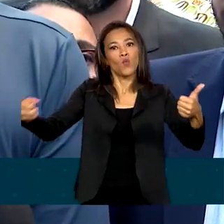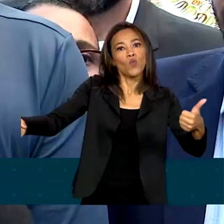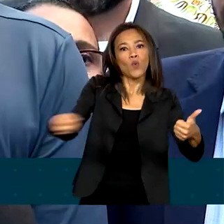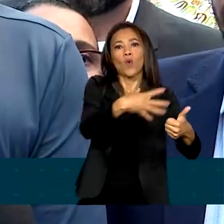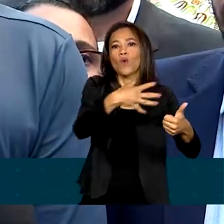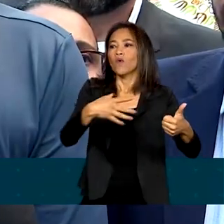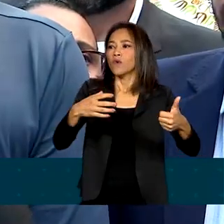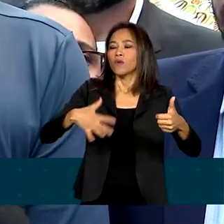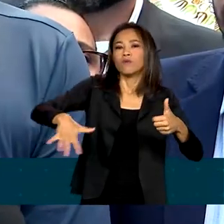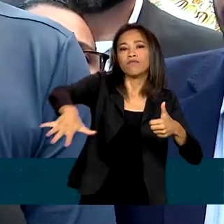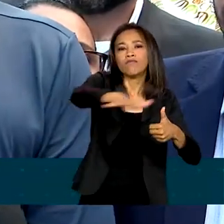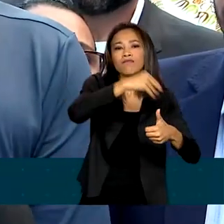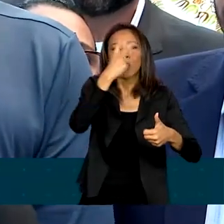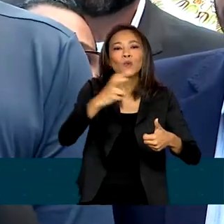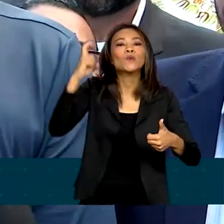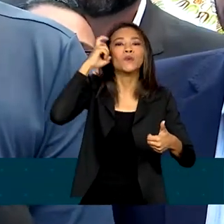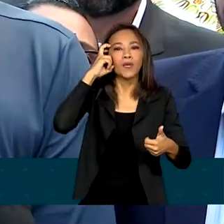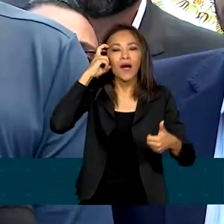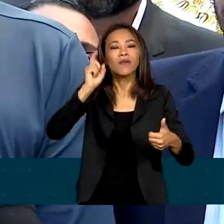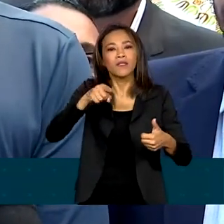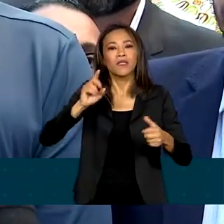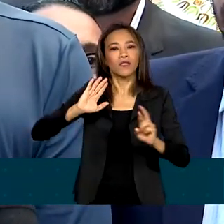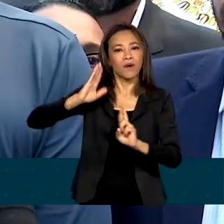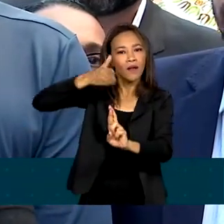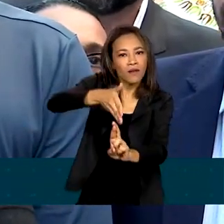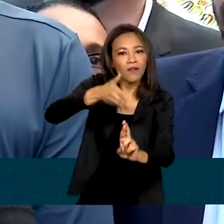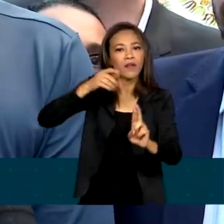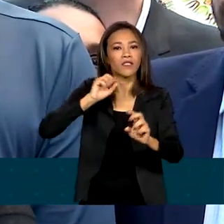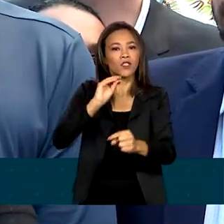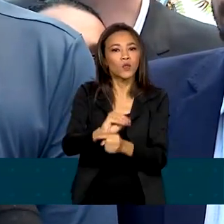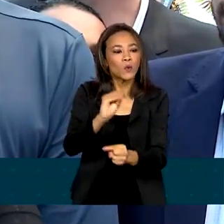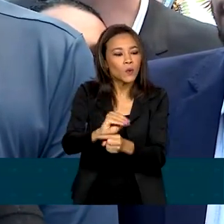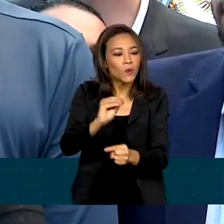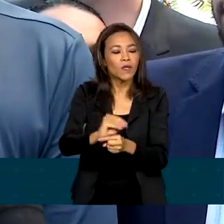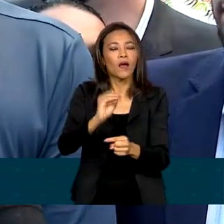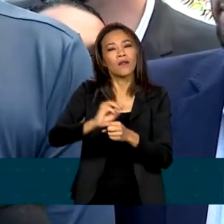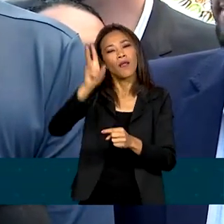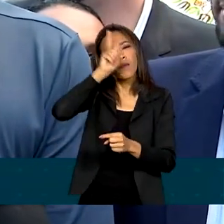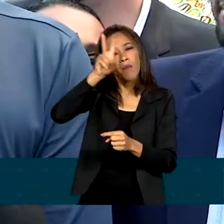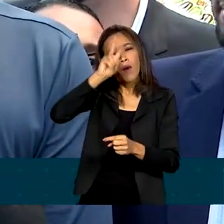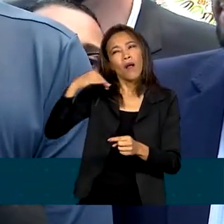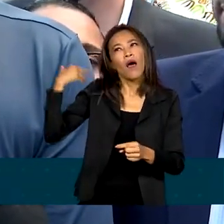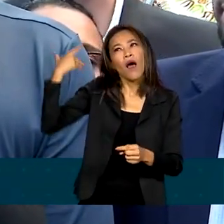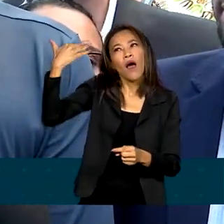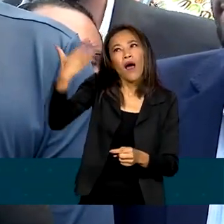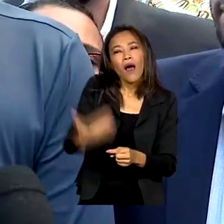cultural, estratégico, que seja um centro de resgate e preservação da memória e da história dos africanos no Brasil.